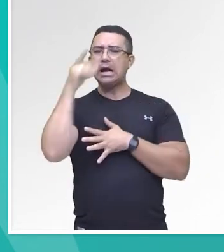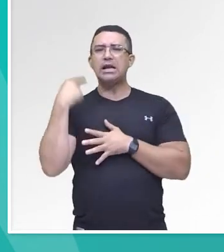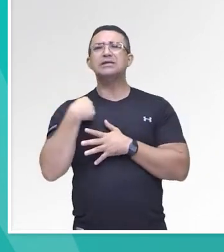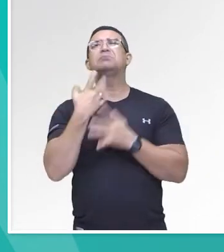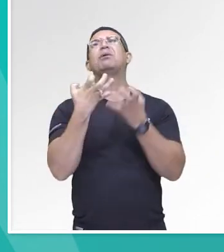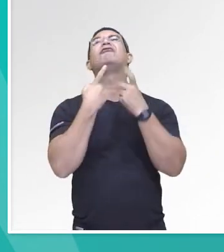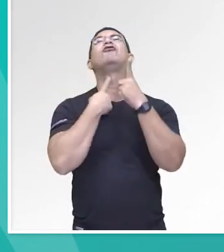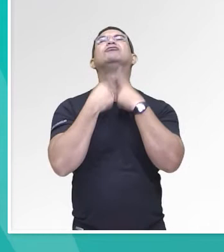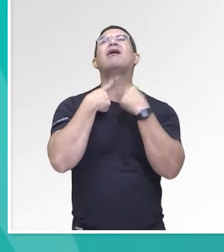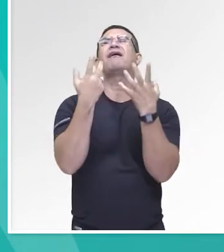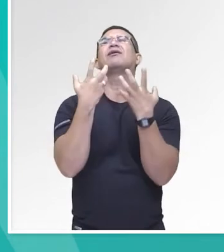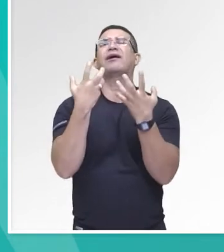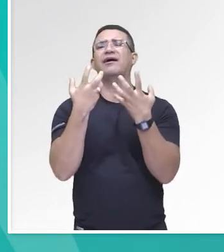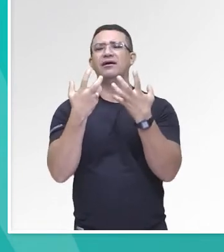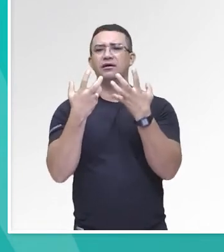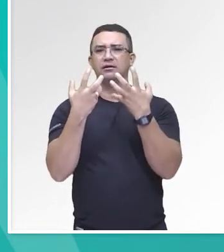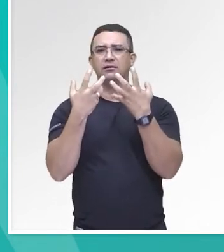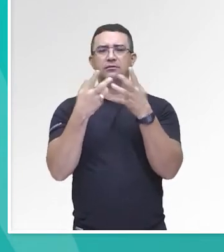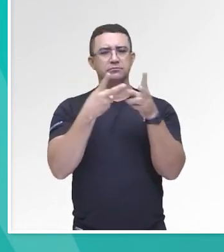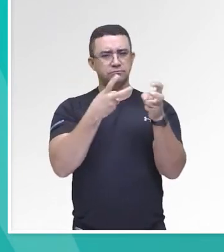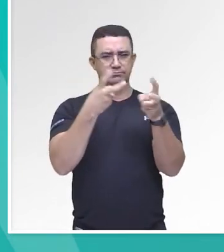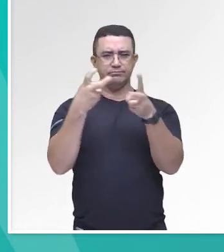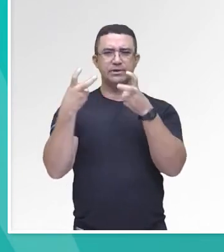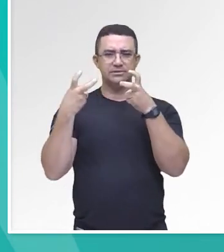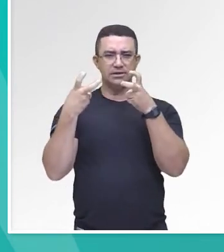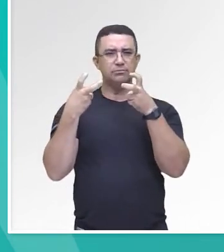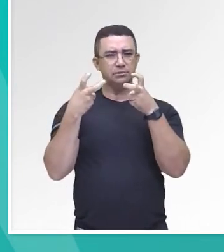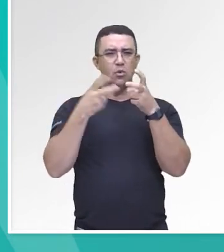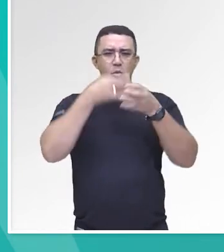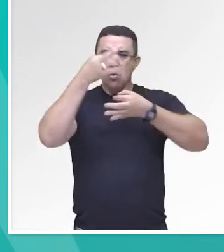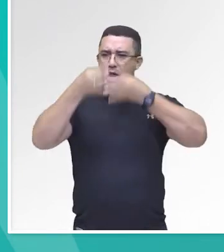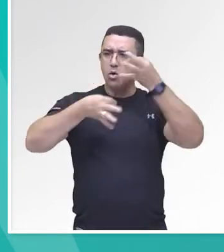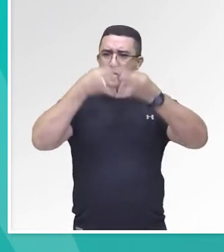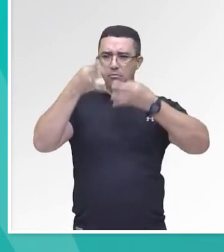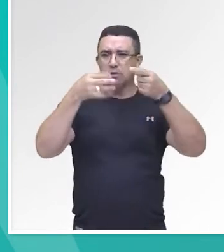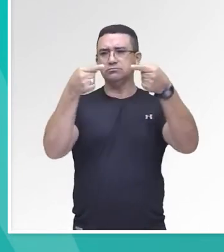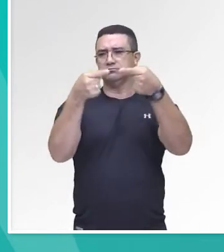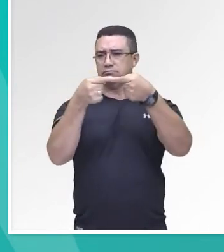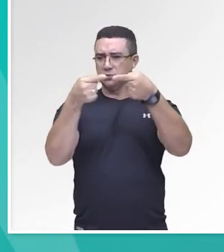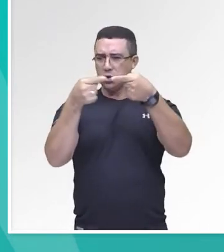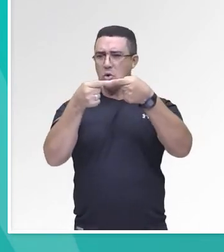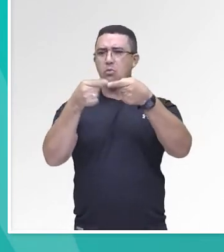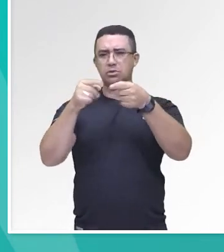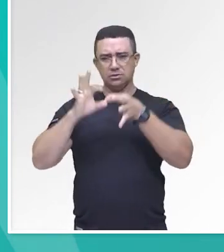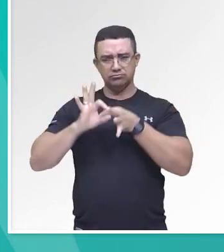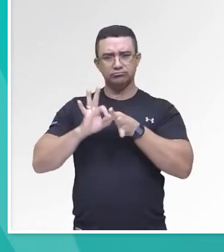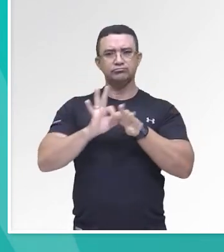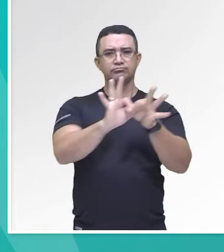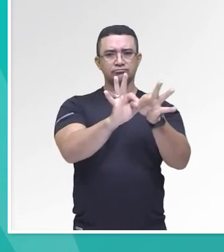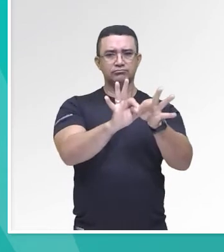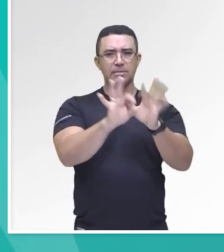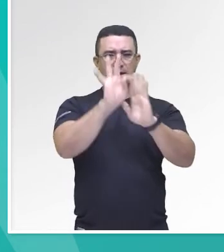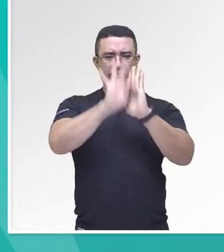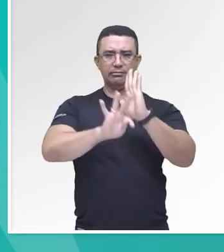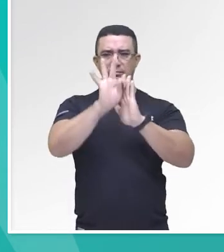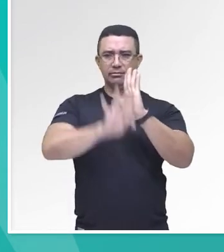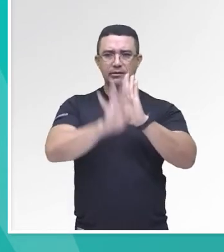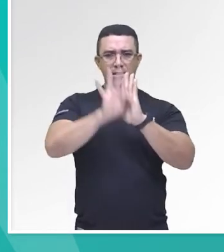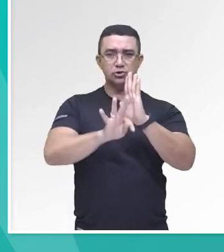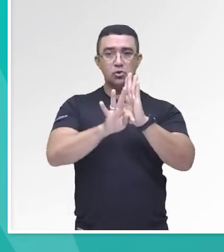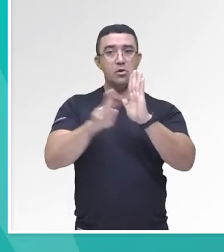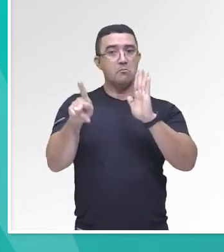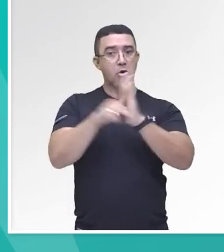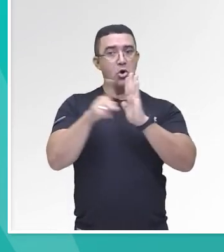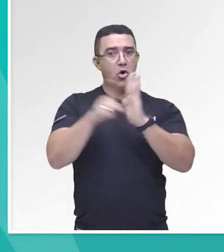produto. Então percebam aí mais um parágrafo que argumenta em favor da tese defendida, o